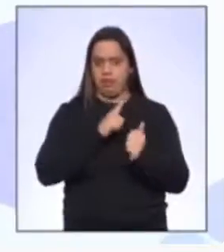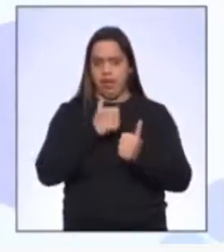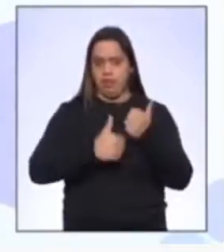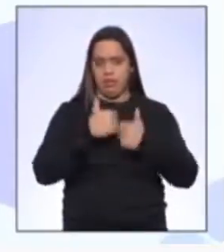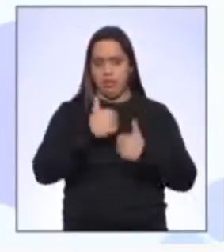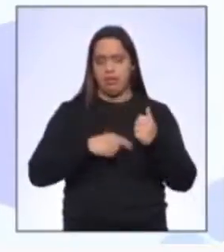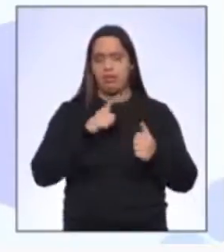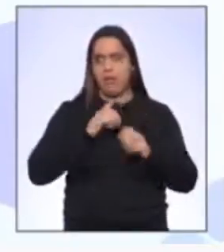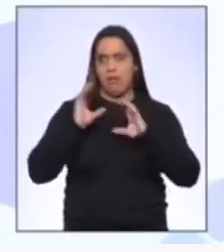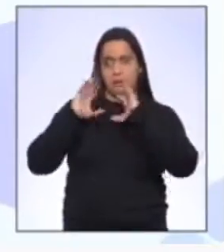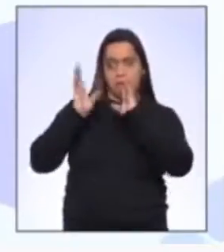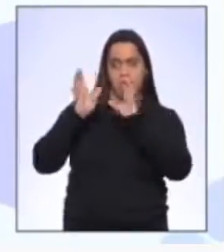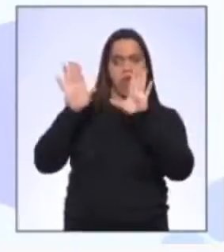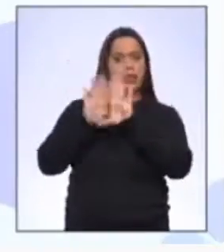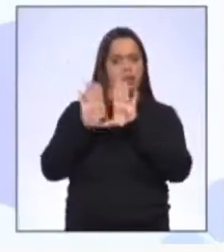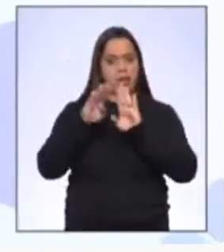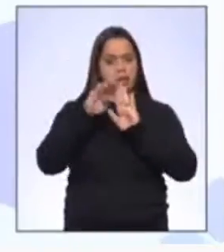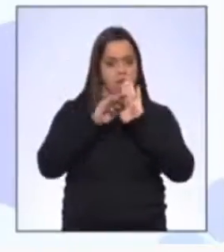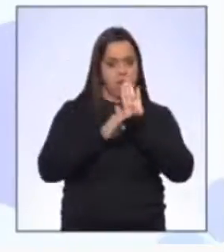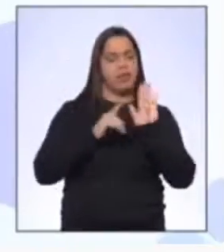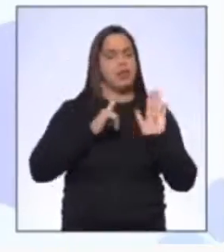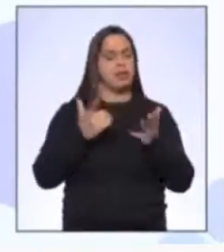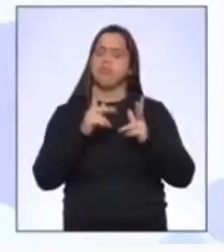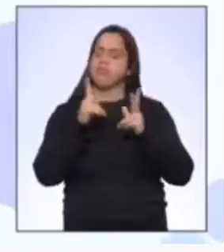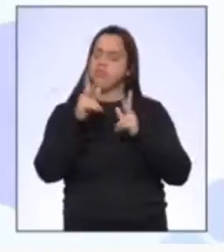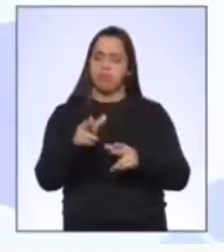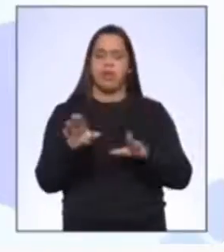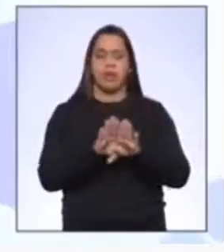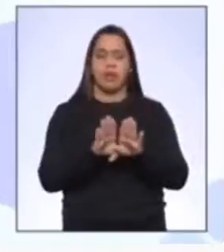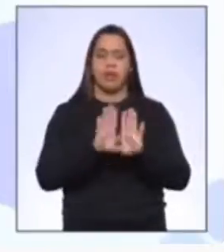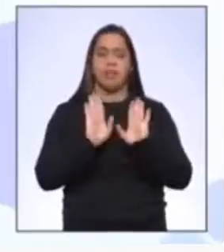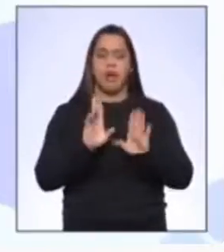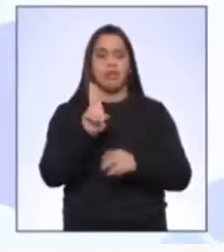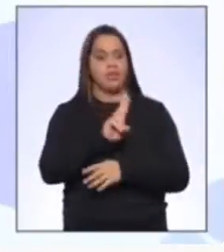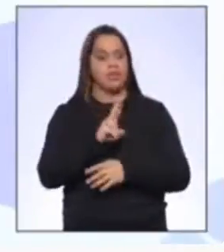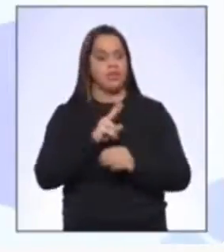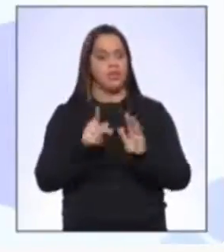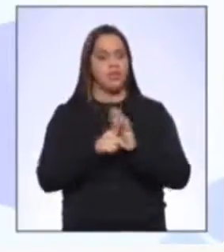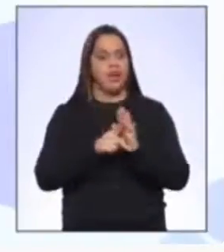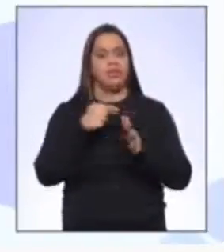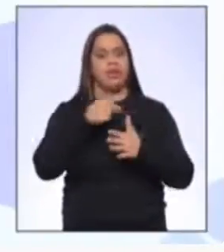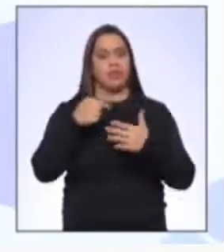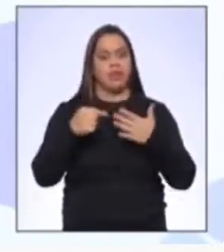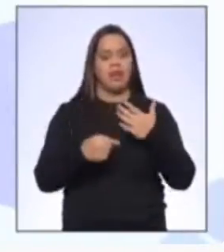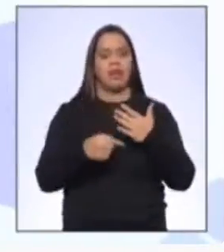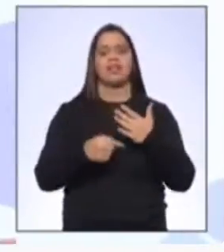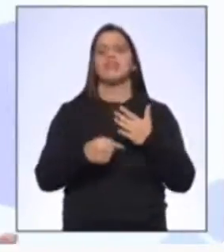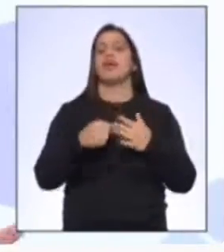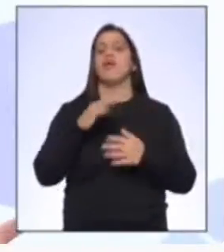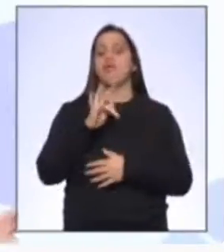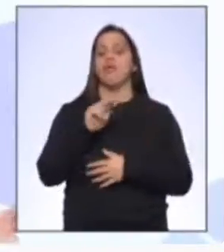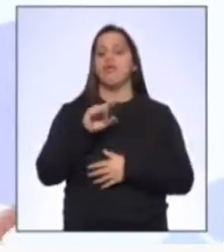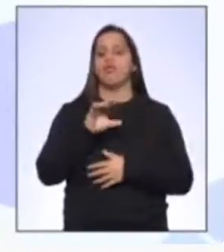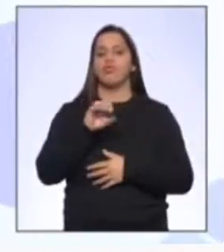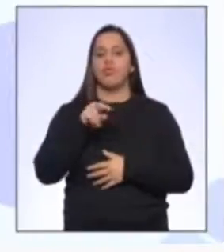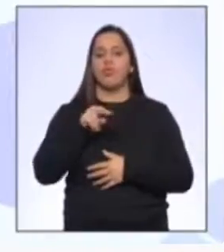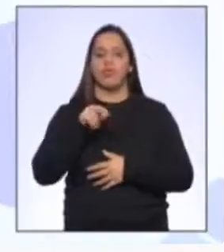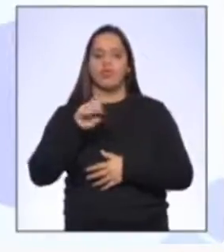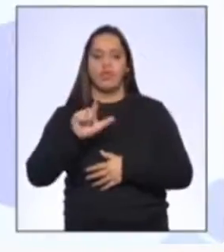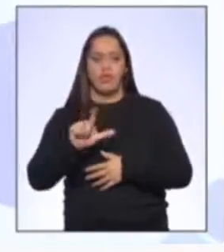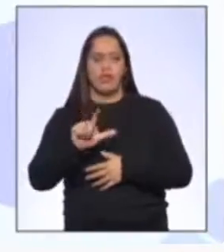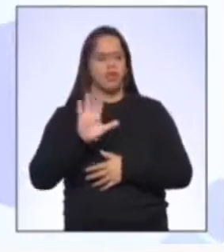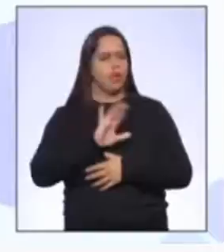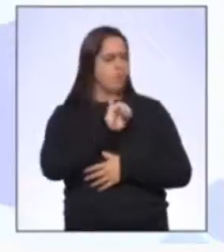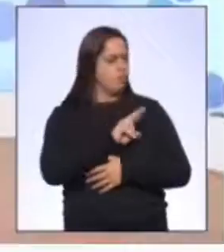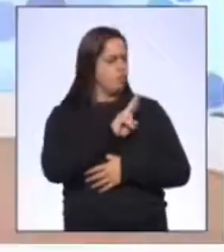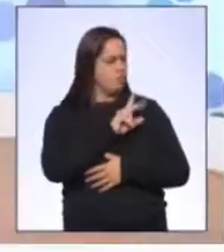categoria para jogar vôlei então é como se fossem categoria só que a gente usa classificação funcional e se o nome né ju